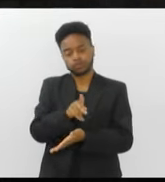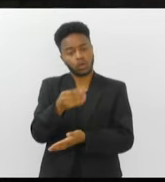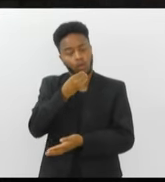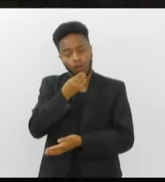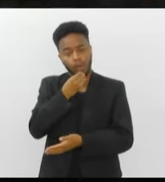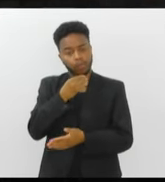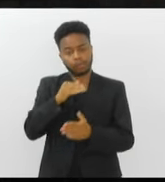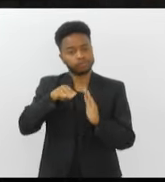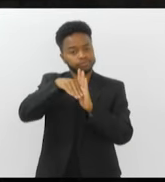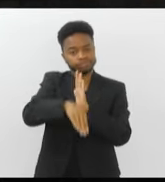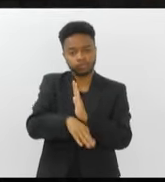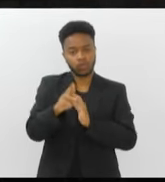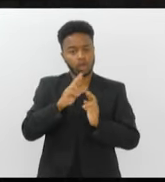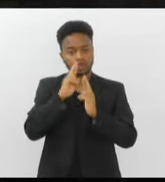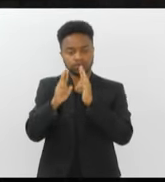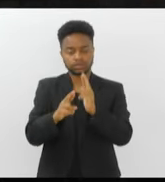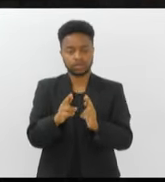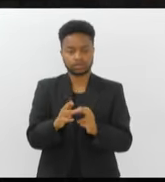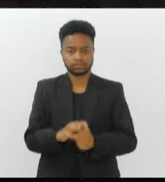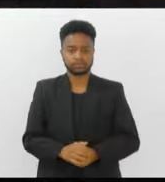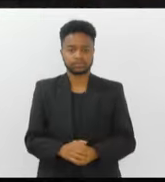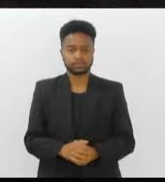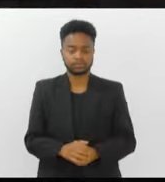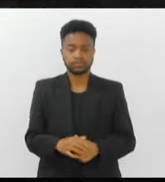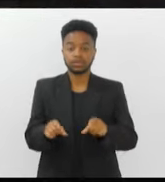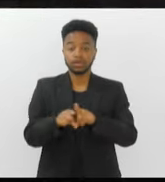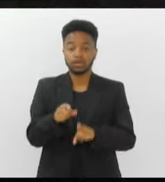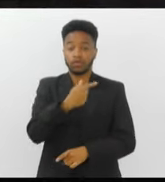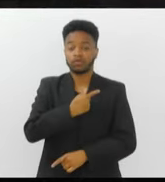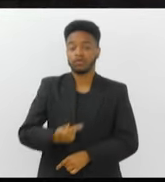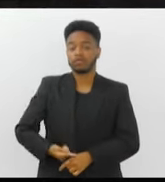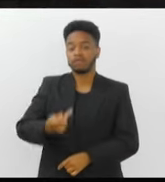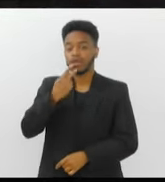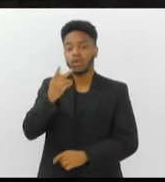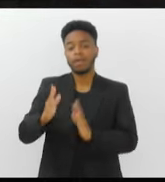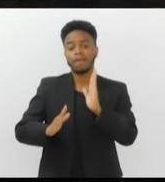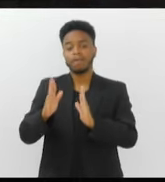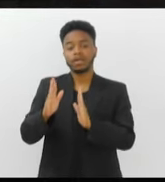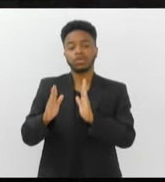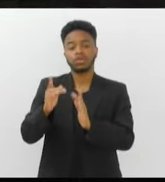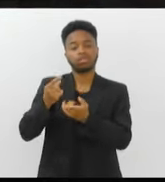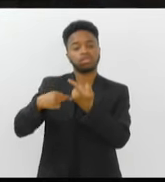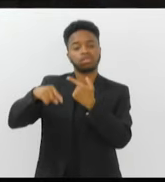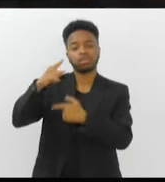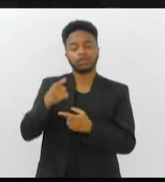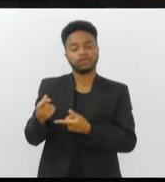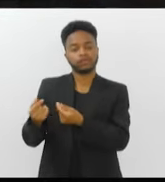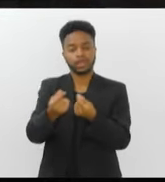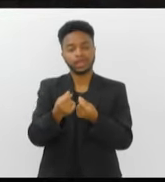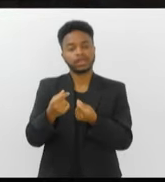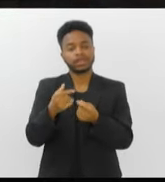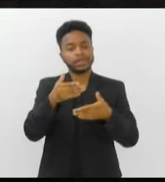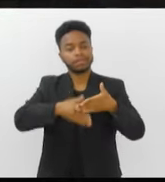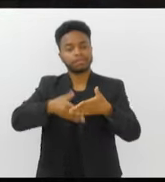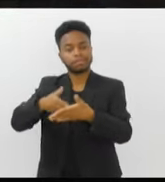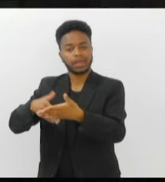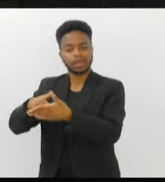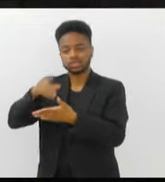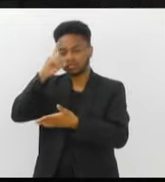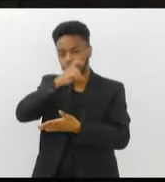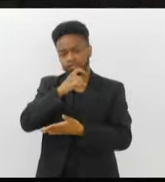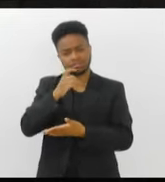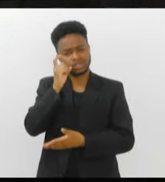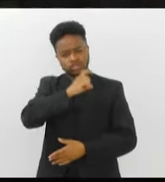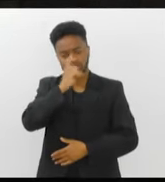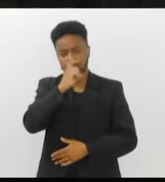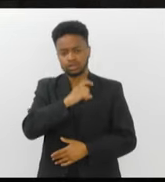pior resultado. O governo diz que o regime de recuperação fiscal cria dificuldades e impedimentos. Não é